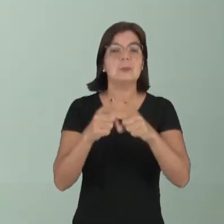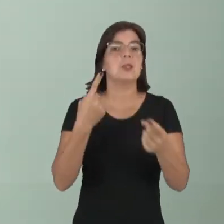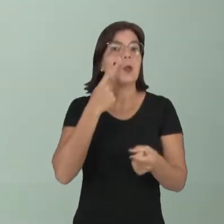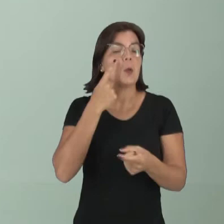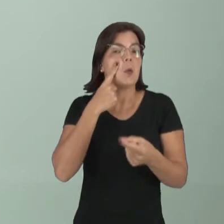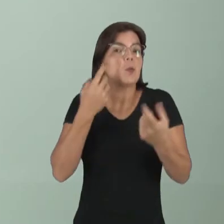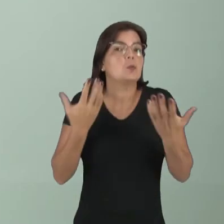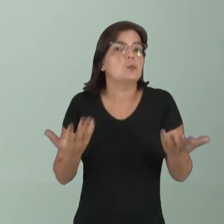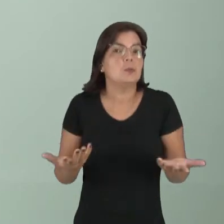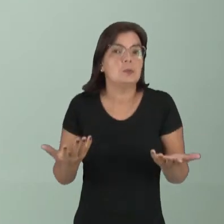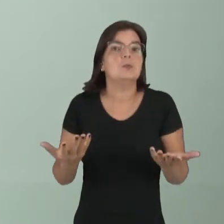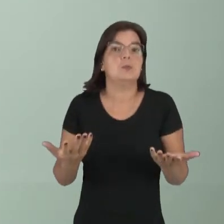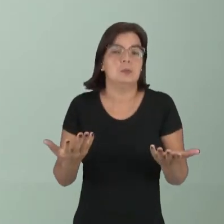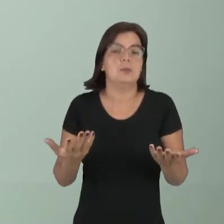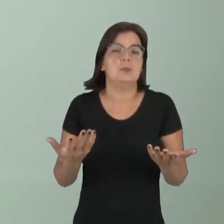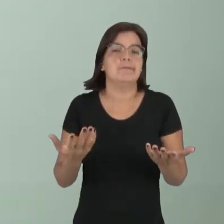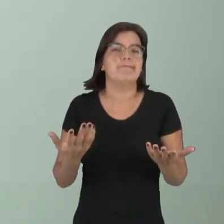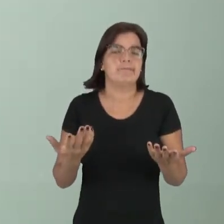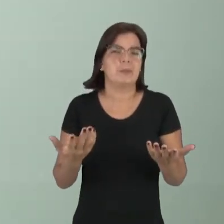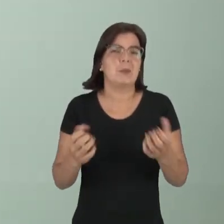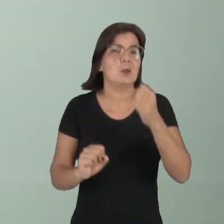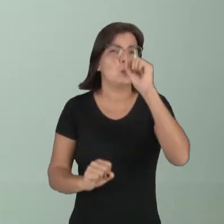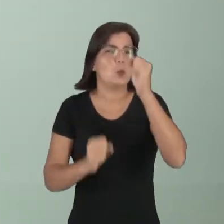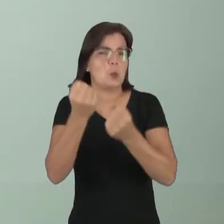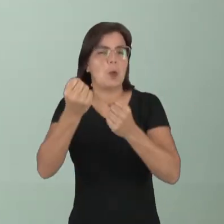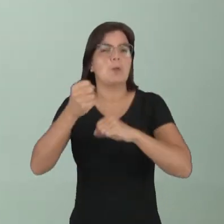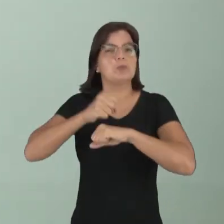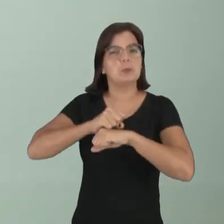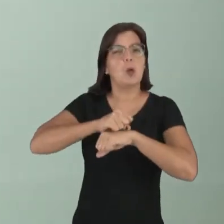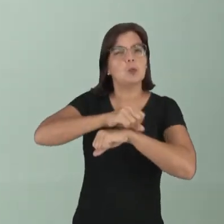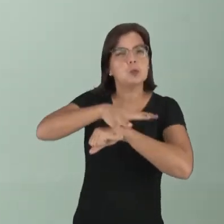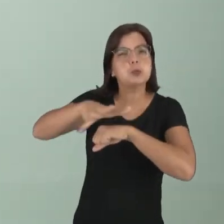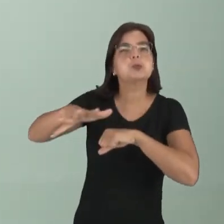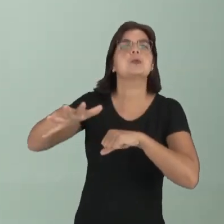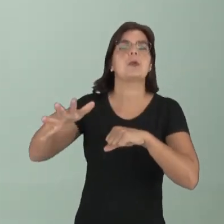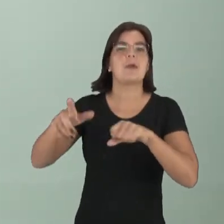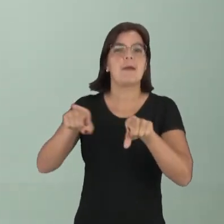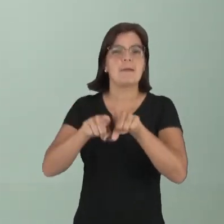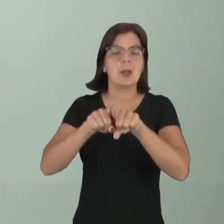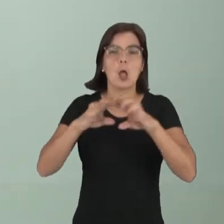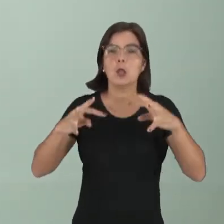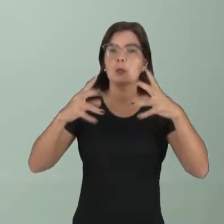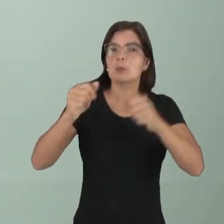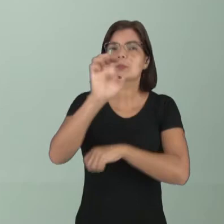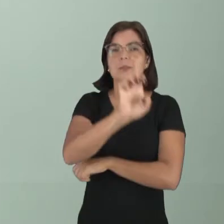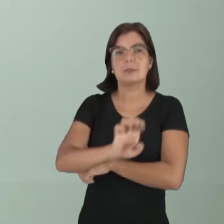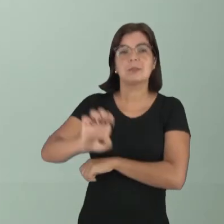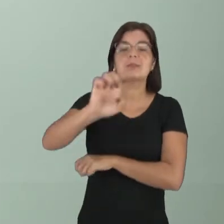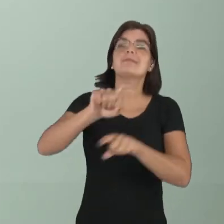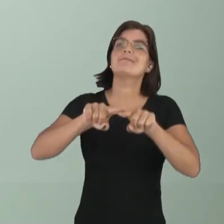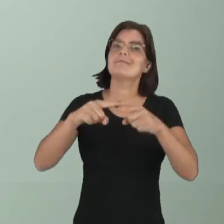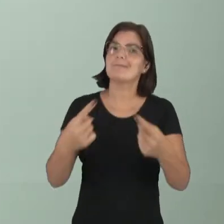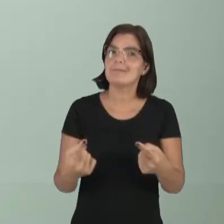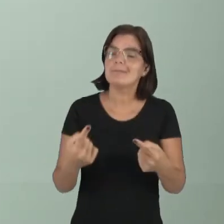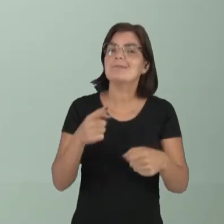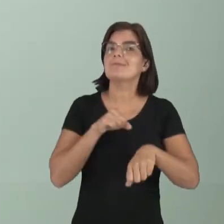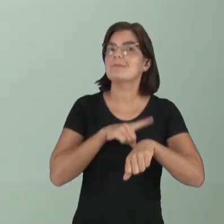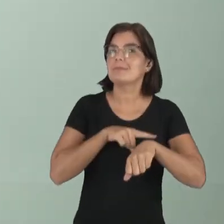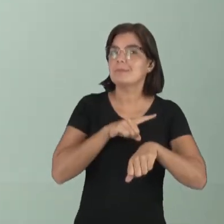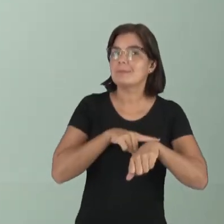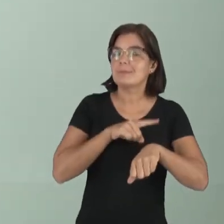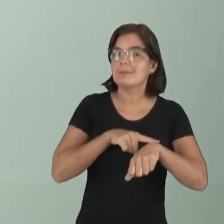explodido praticamente na questão industrial, ter revolucionado toda a Europa, mas chegou um momento em